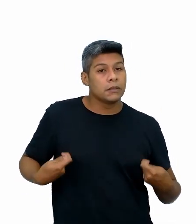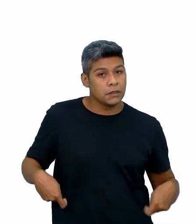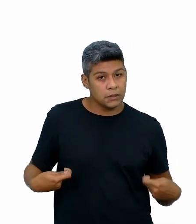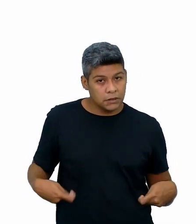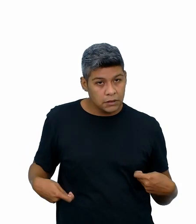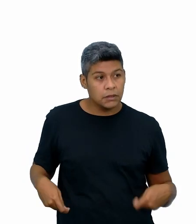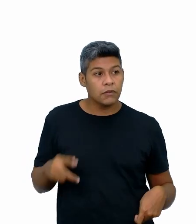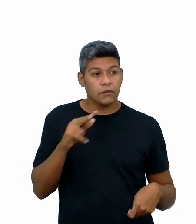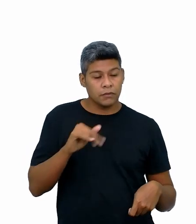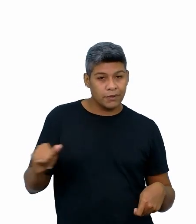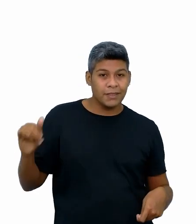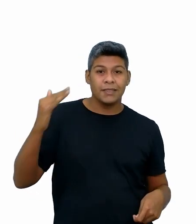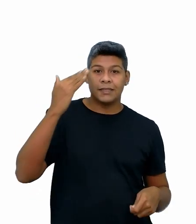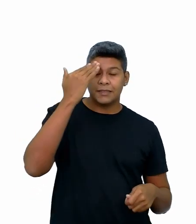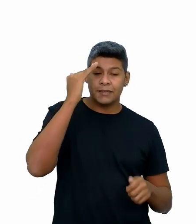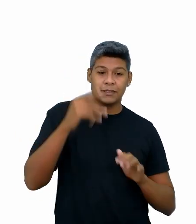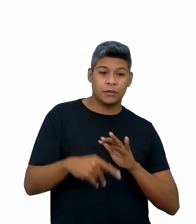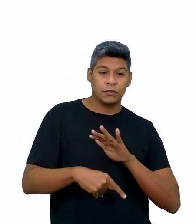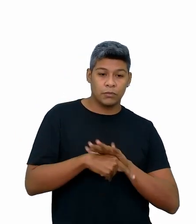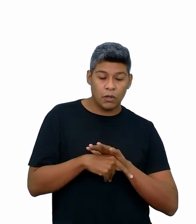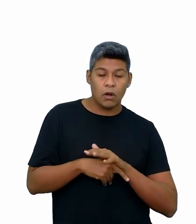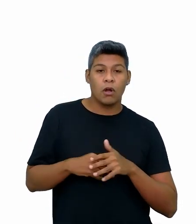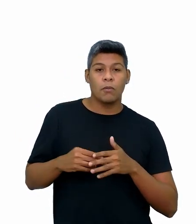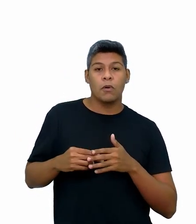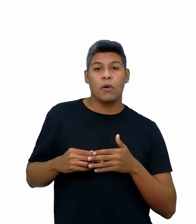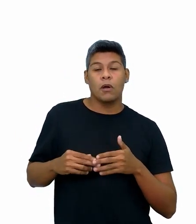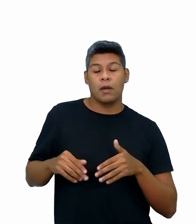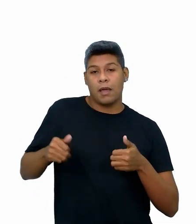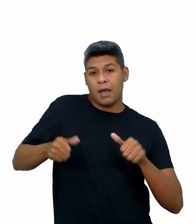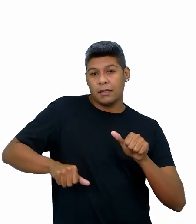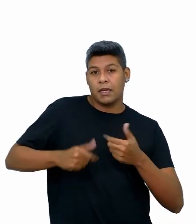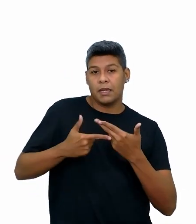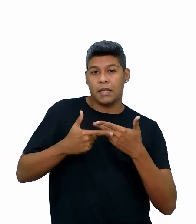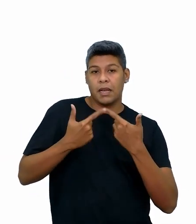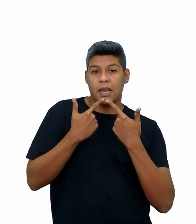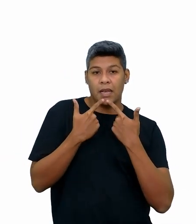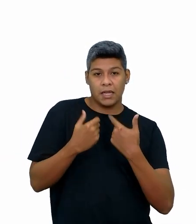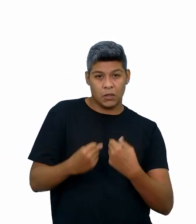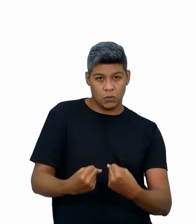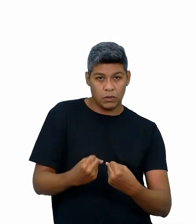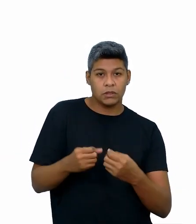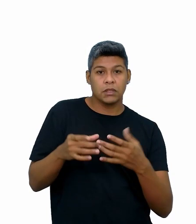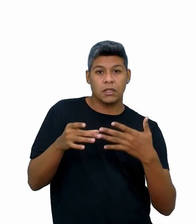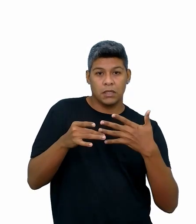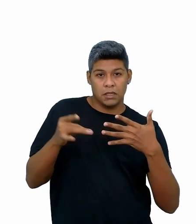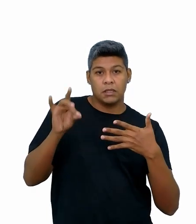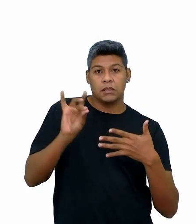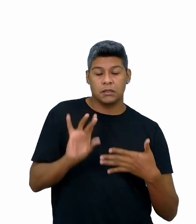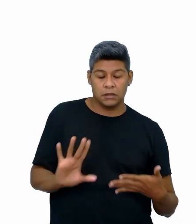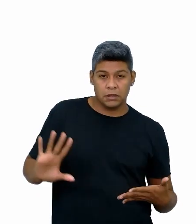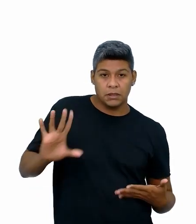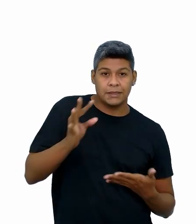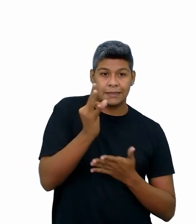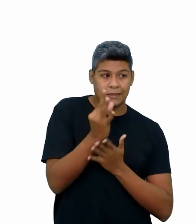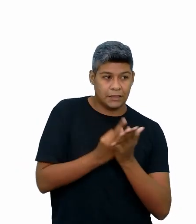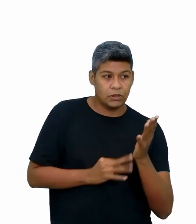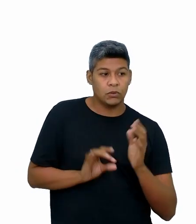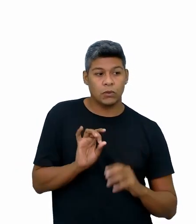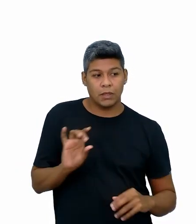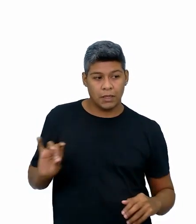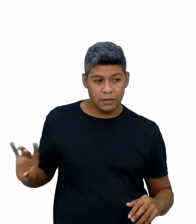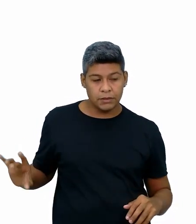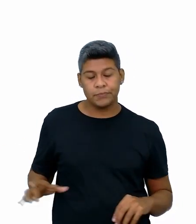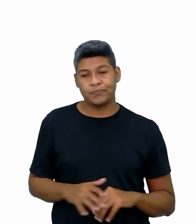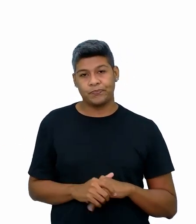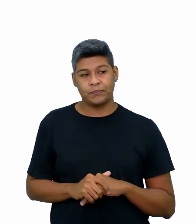vai compreendendo, através da análise linguística e semiótica, o efeito de sentido que é proporcionado em cada texto. Também estuda